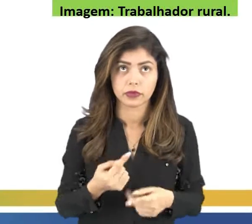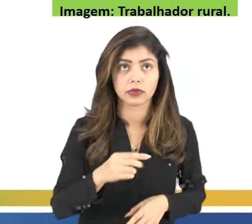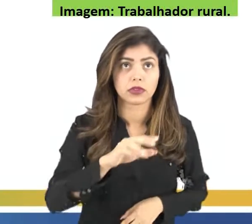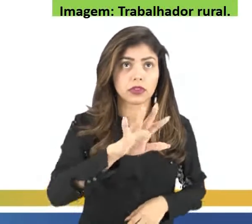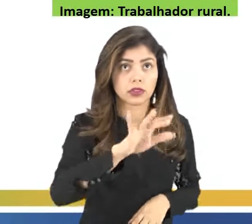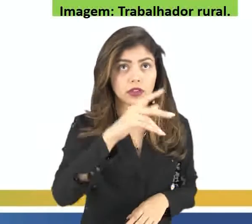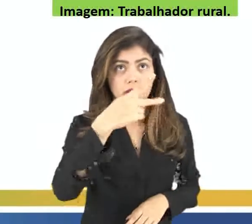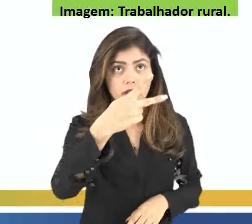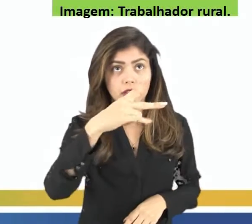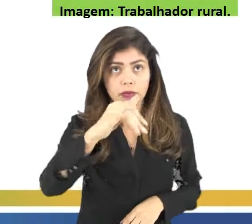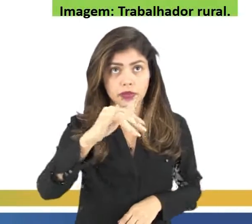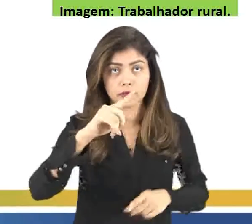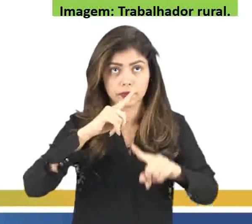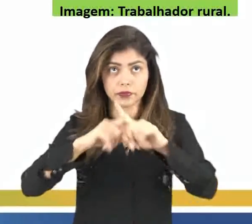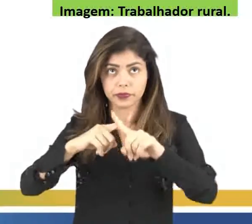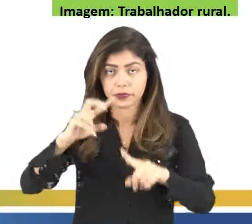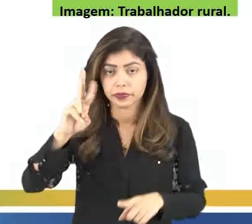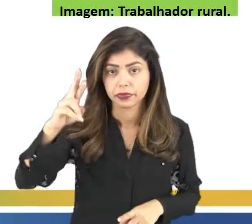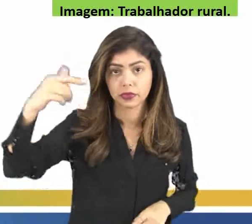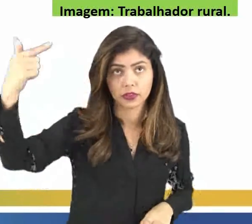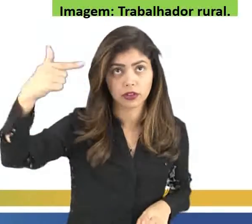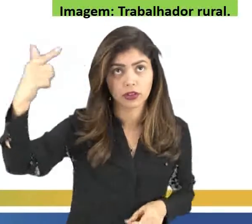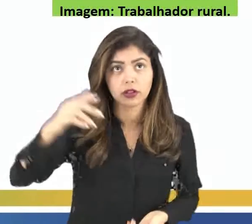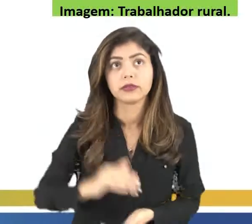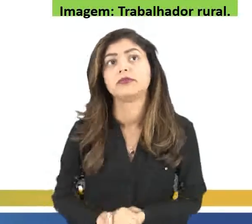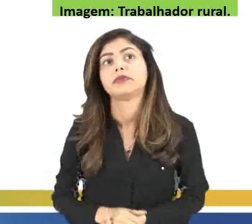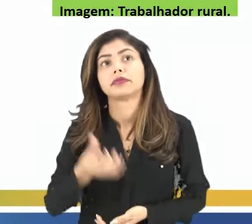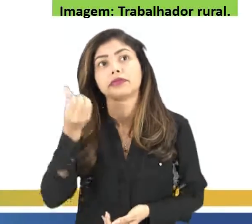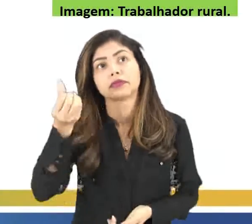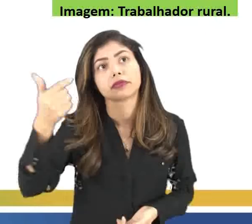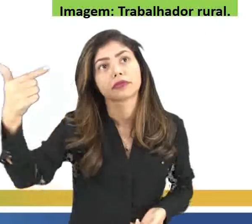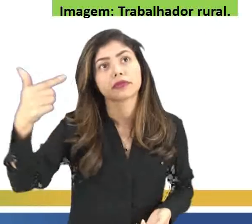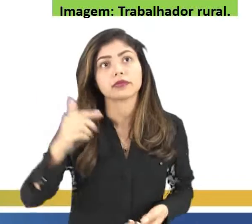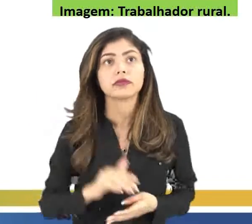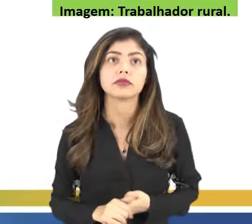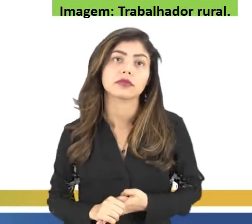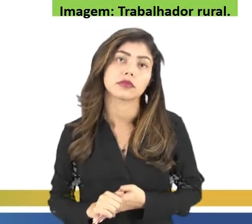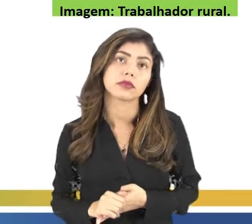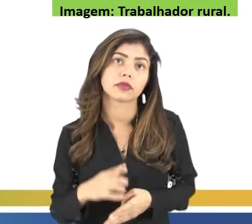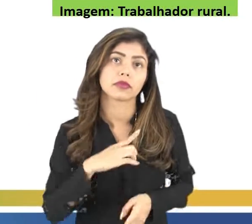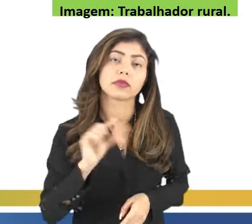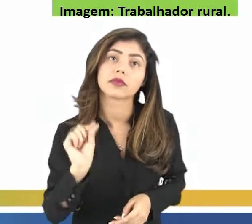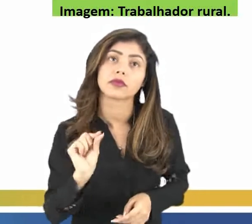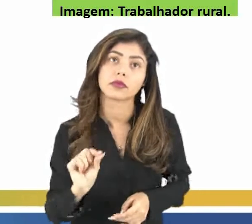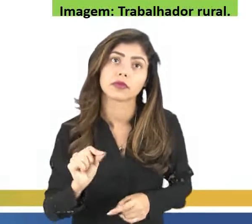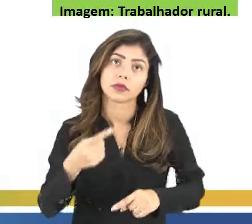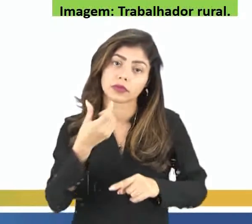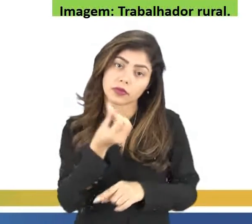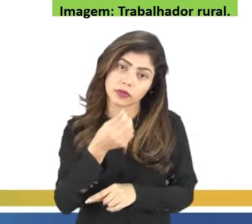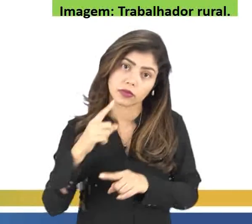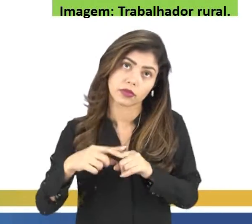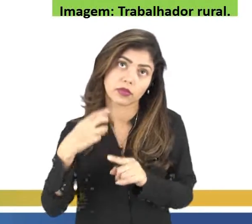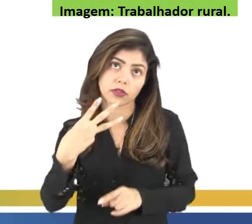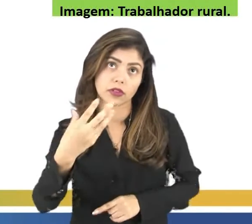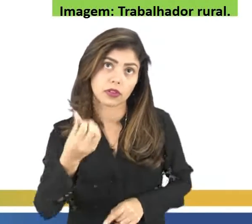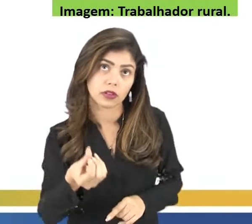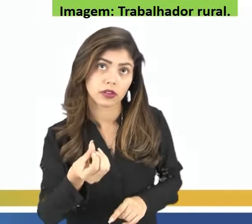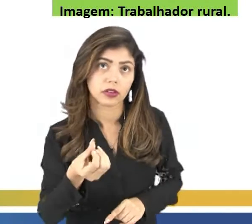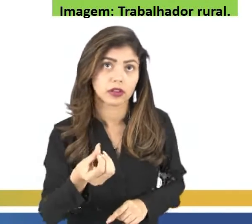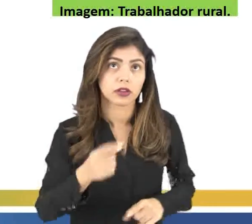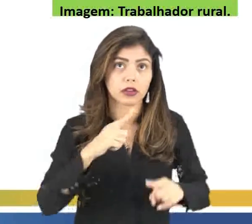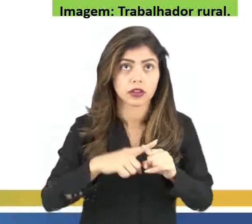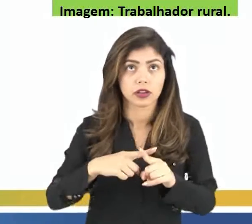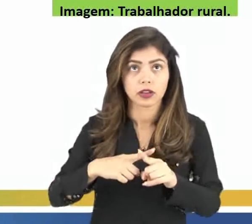π igual a r ao quadrado, no caso 6, r ao quadrado, assim teremos 6 vezes 6,